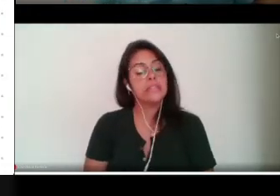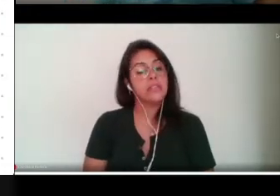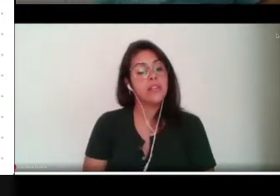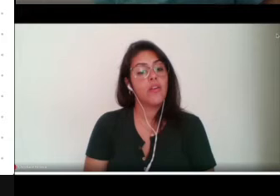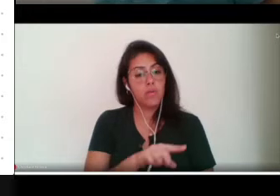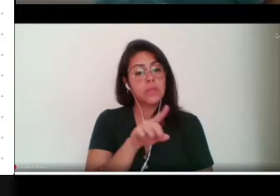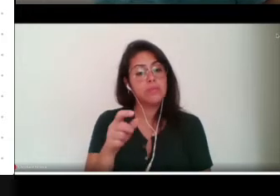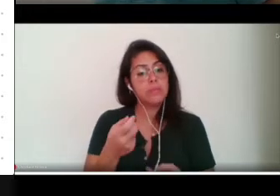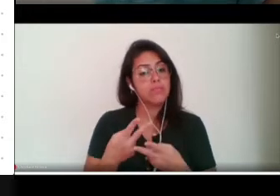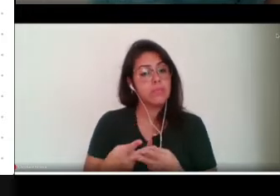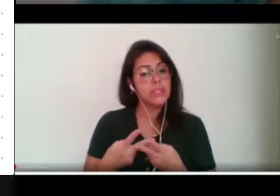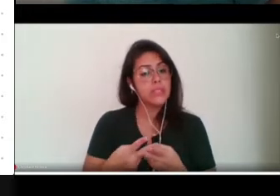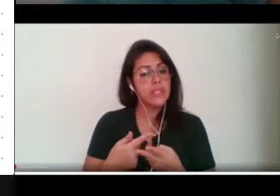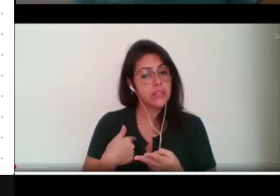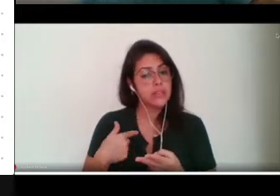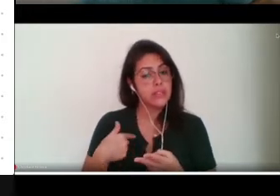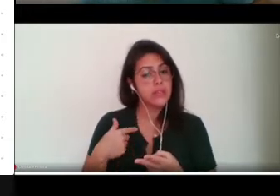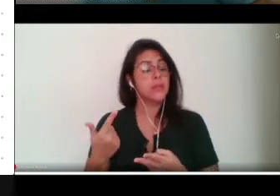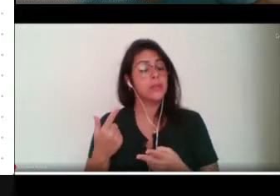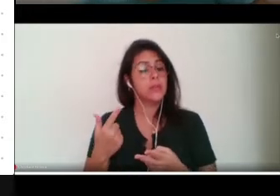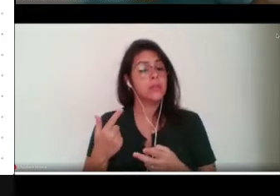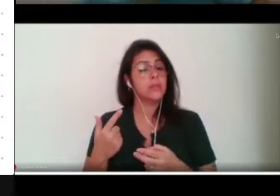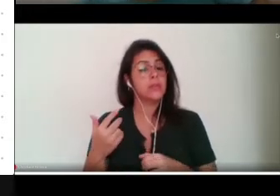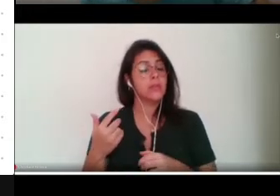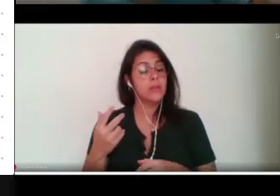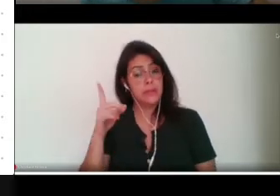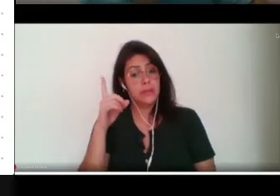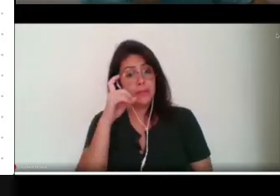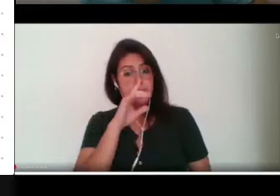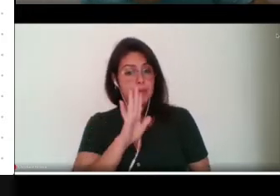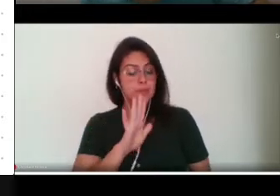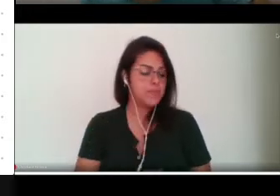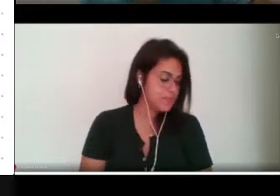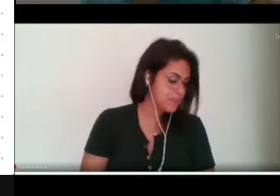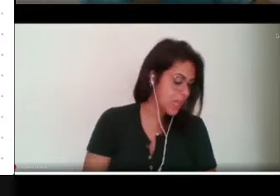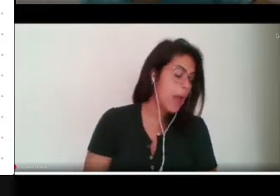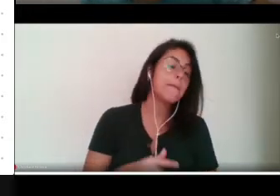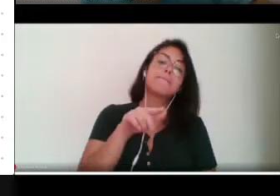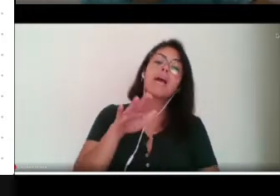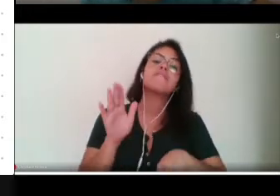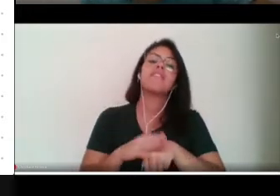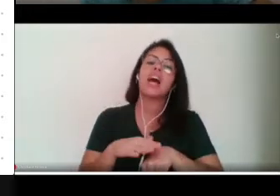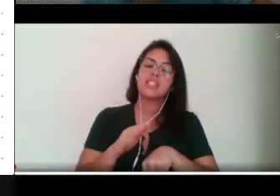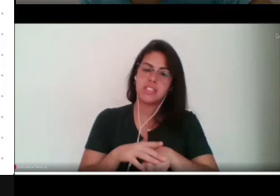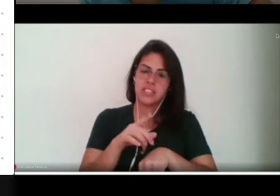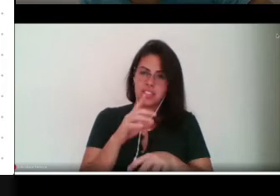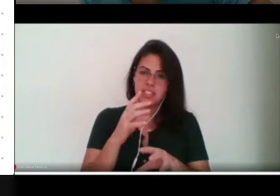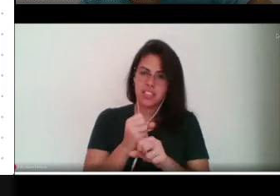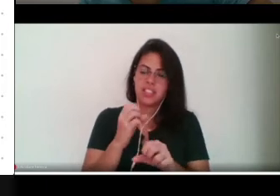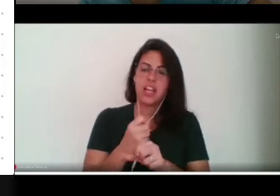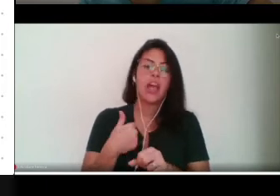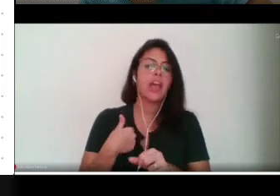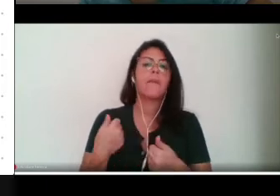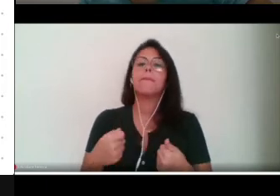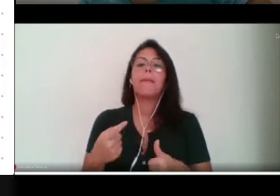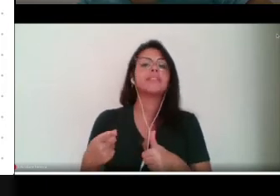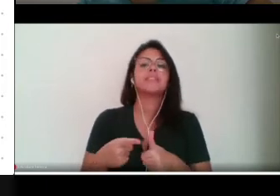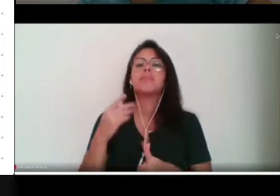Para eu resolver esse tipo de problema, o que eu tenho que saber? Eu tenho que lembrar, né,